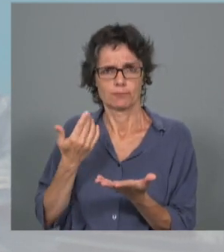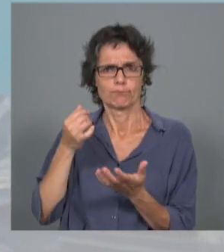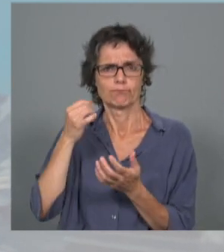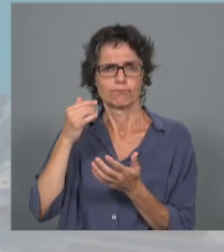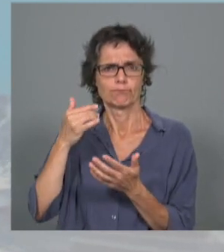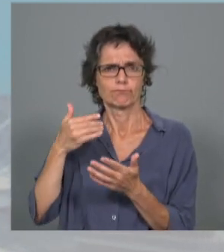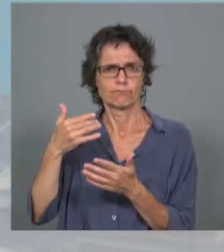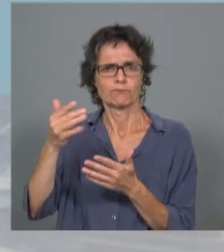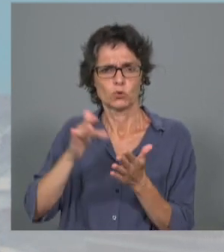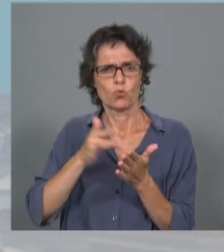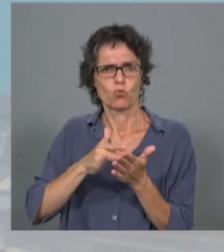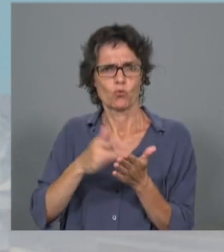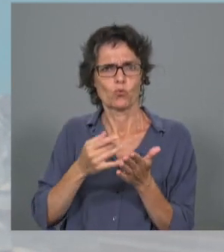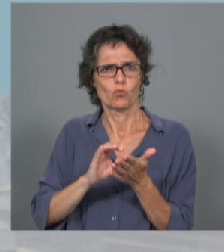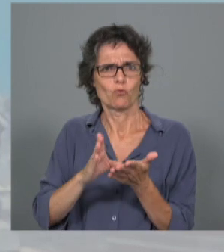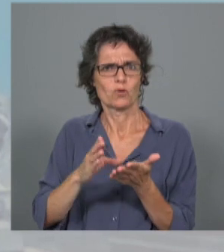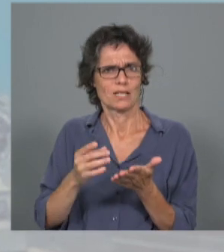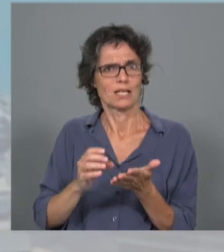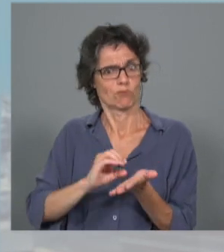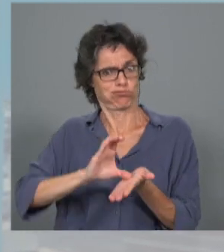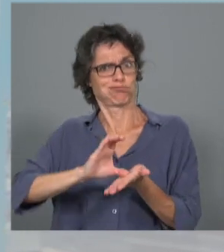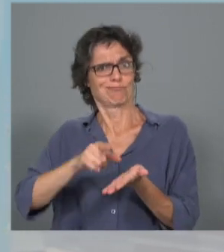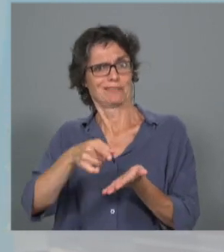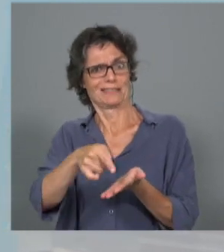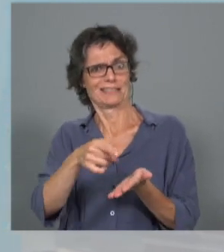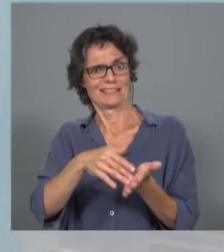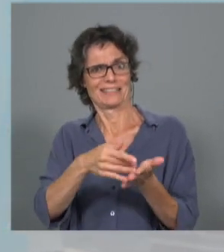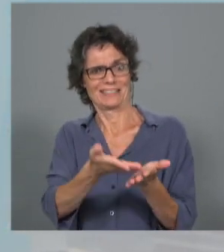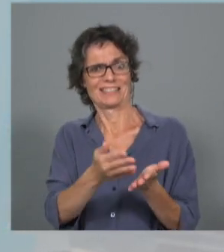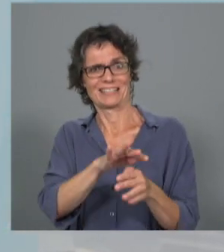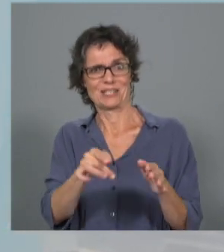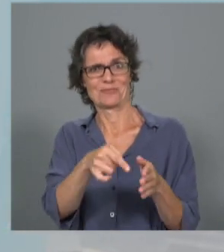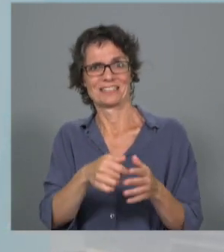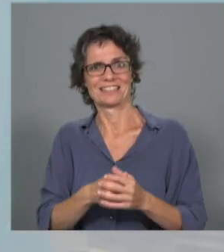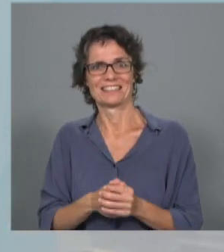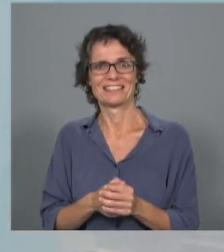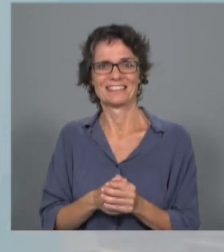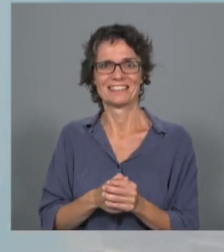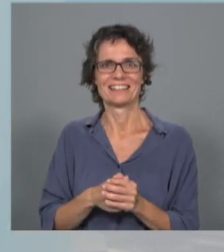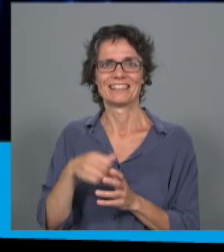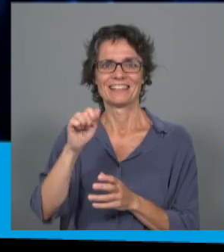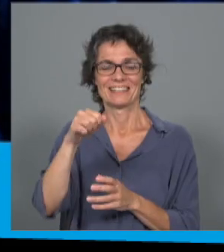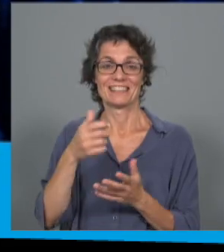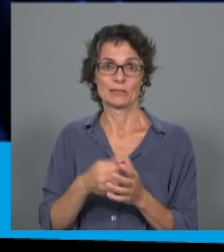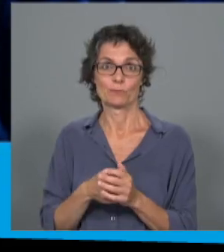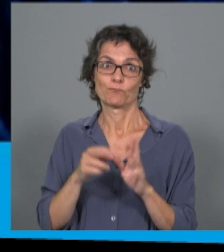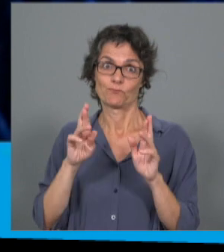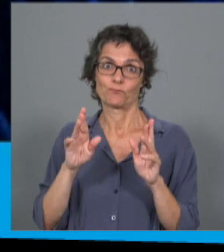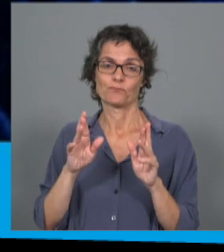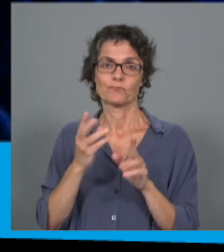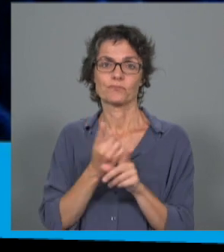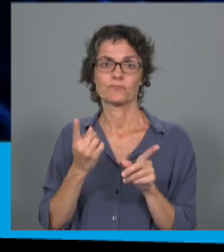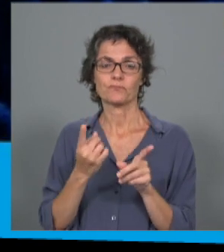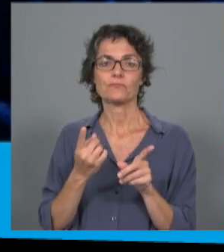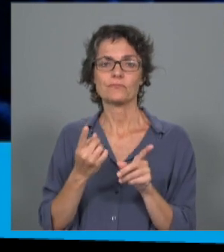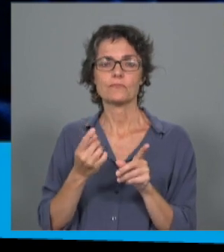mais cedo a um livro, ou se calhar bem maior do que este que temos sobre a mesa. Com certeza, assim esperamos, porque a lecionação também exige de